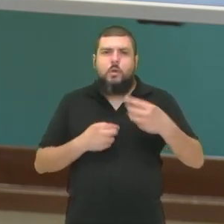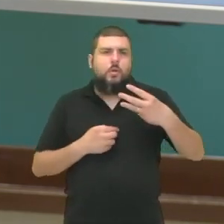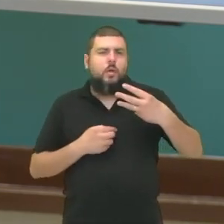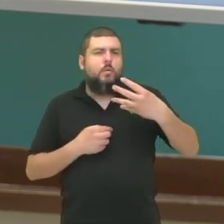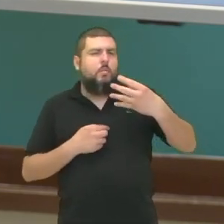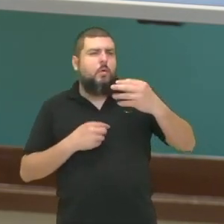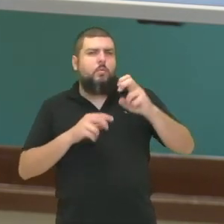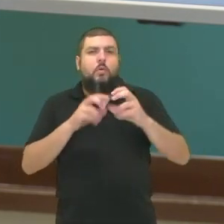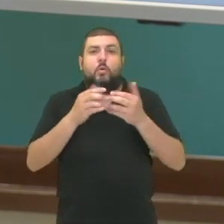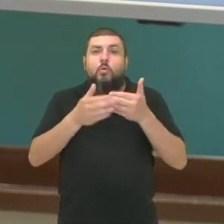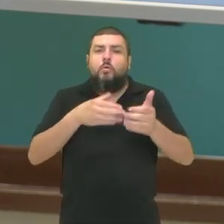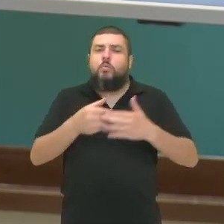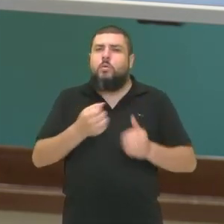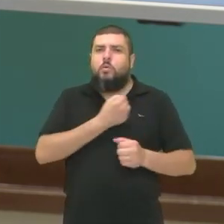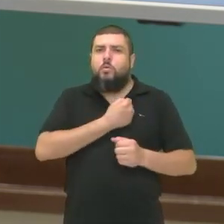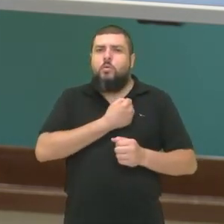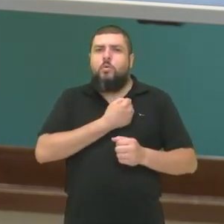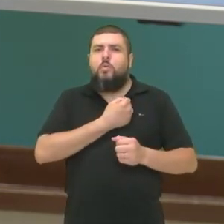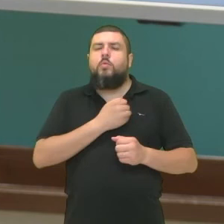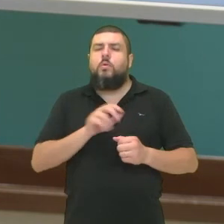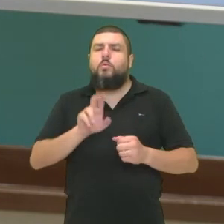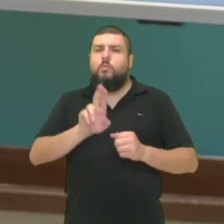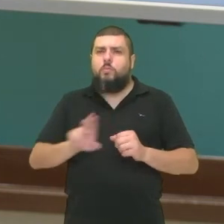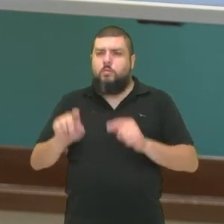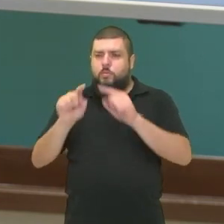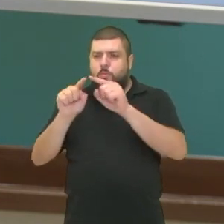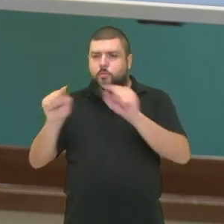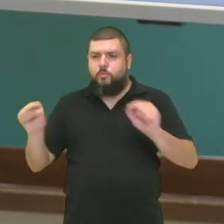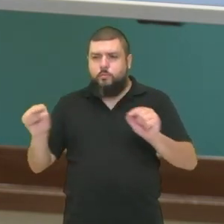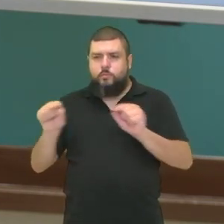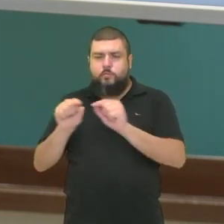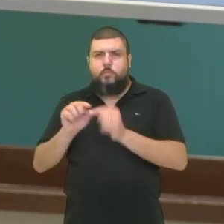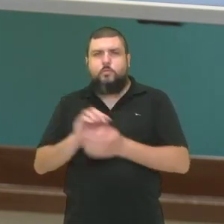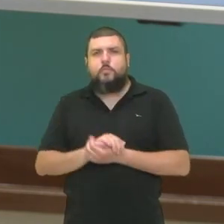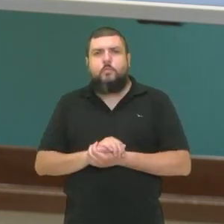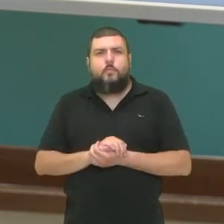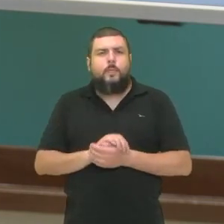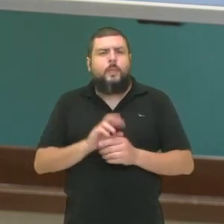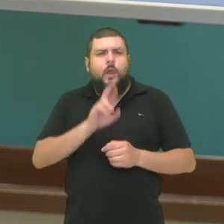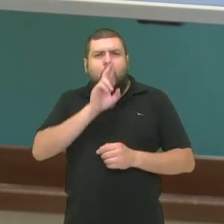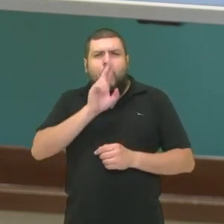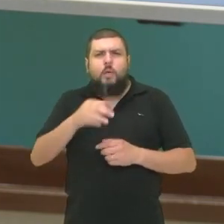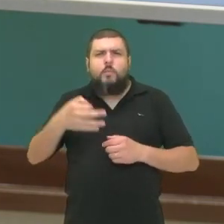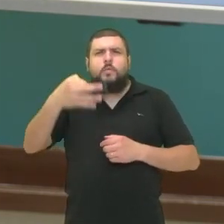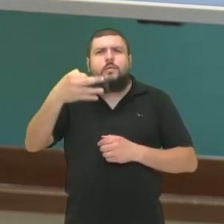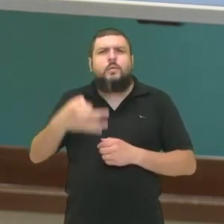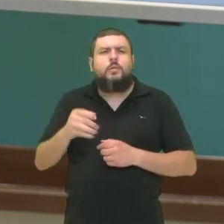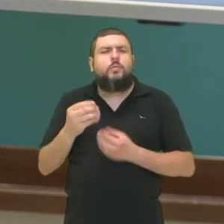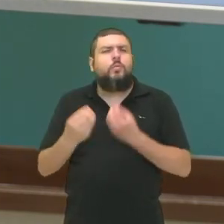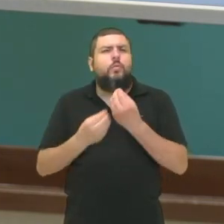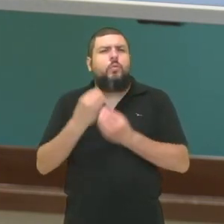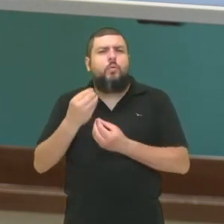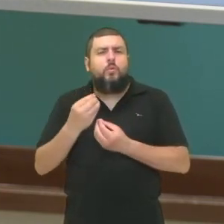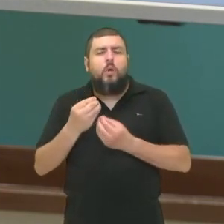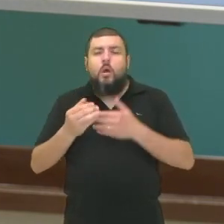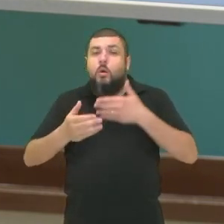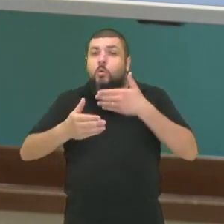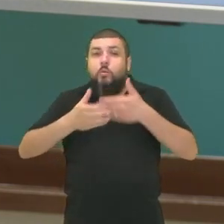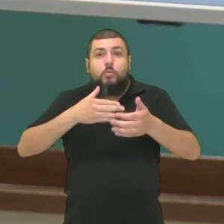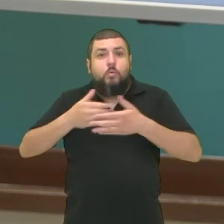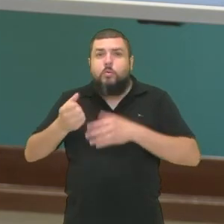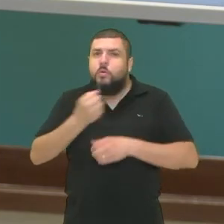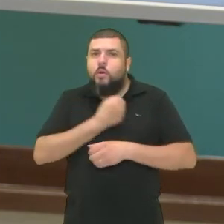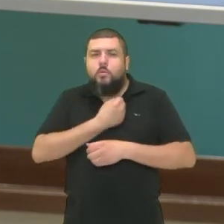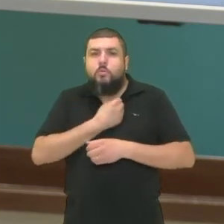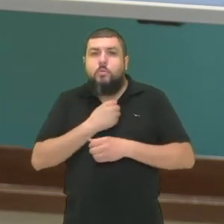vai formar um triângulo. Mas qual seria a resposta correta? Qualquer uma que seja diferente de